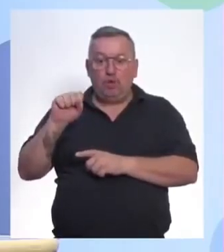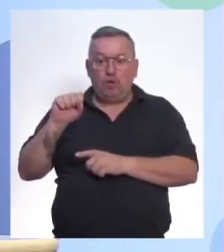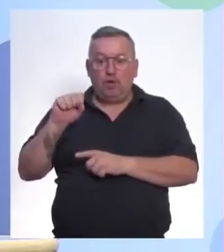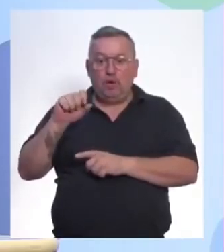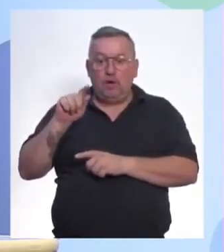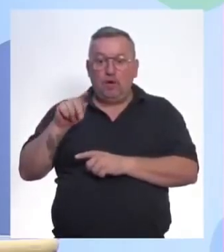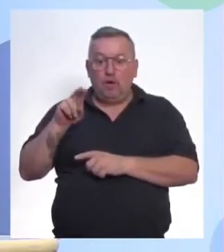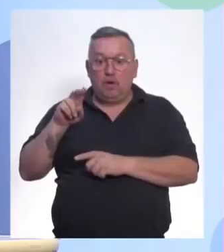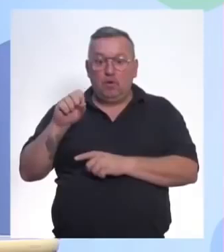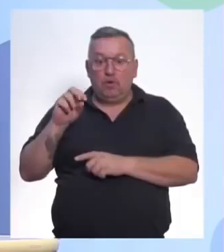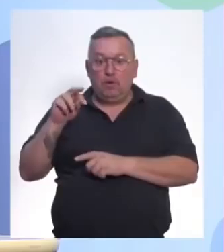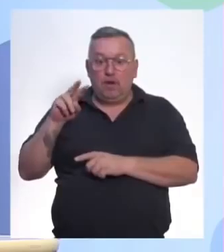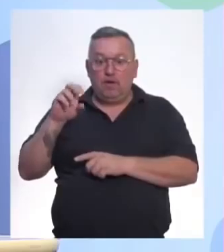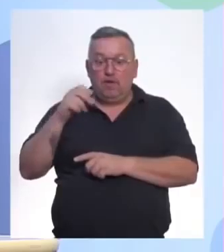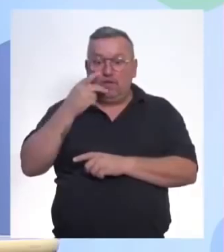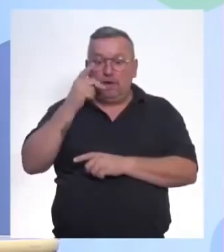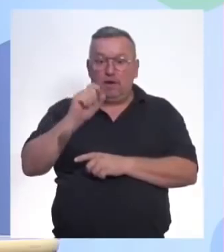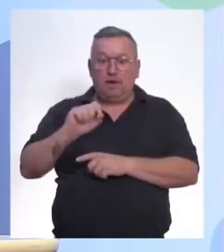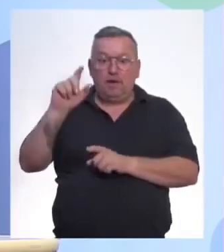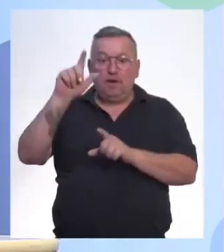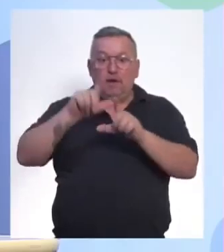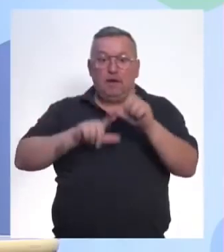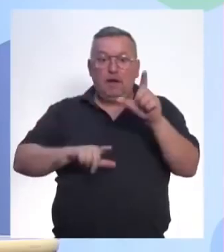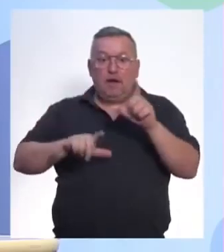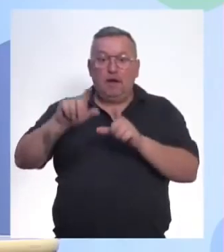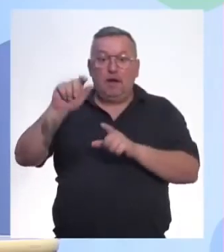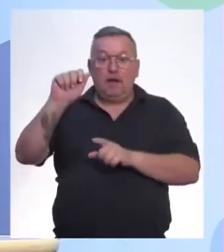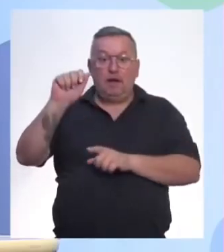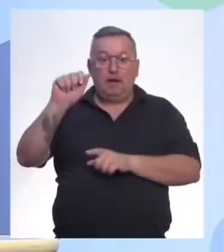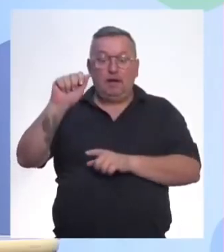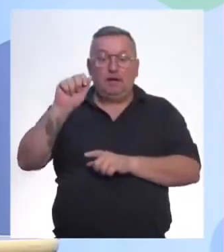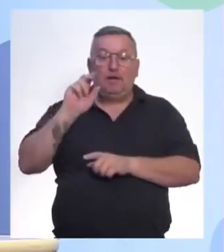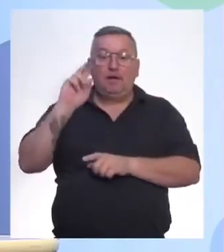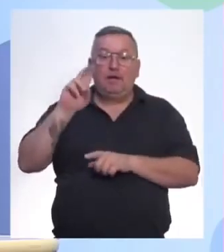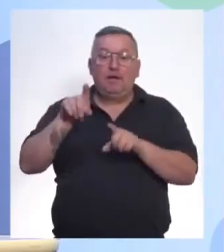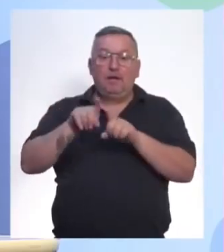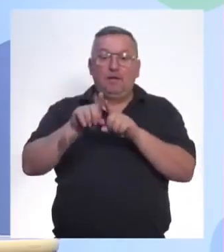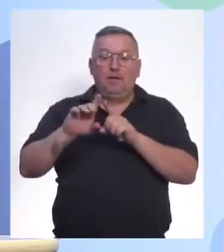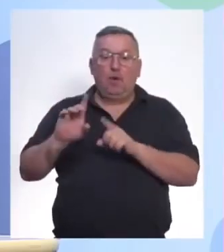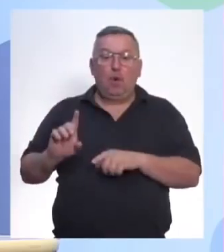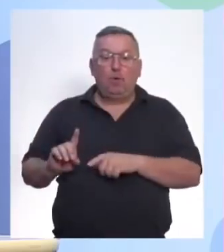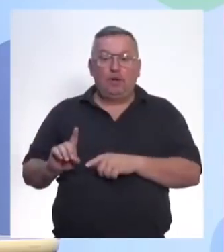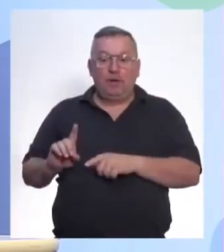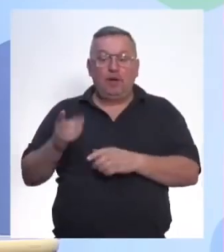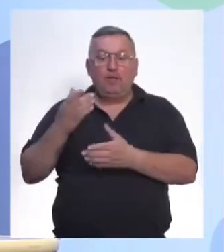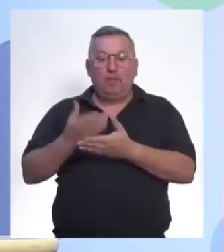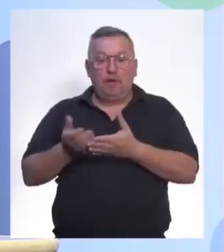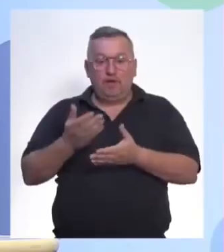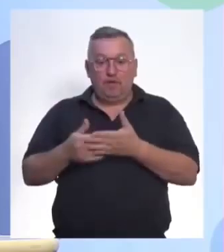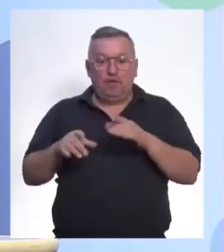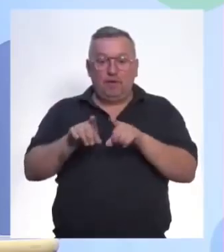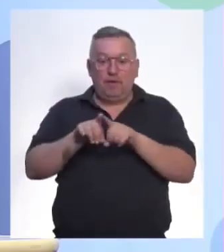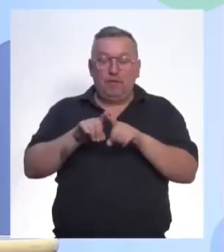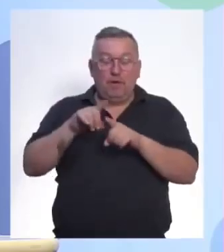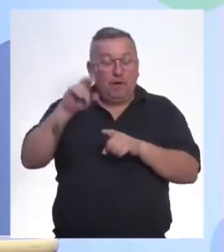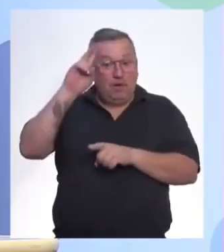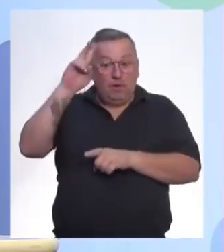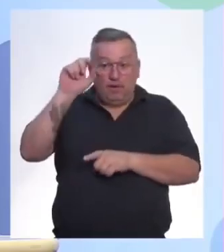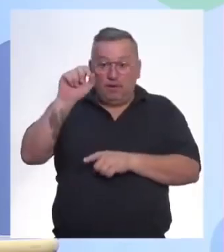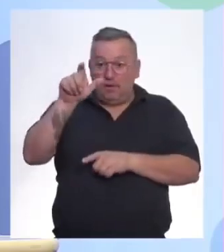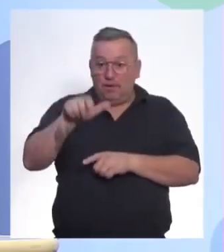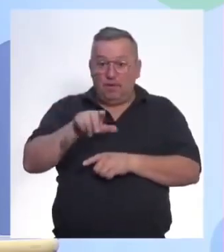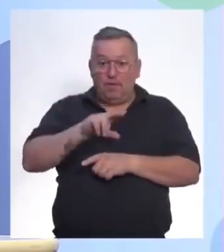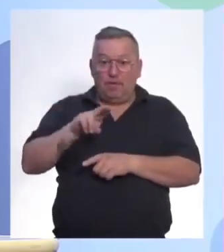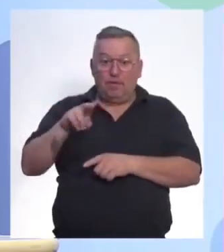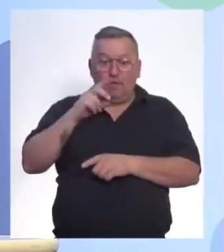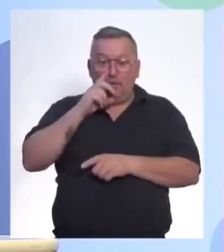o Gustavo falaram o quê? A letra A. E eu vi um D perdido aqui no meio, que, desculpa, eu não lembro quem é. Tá